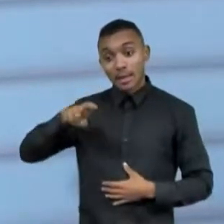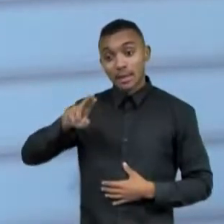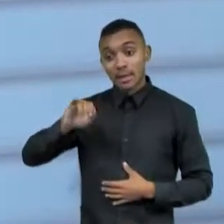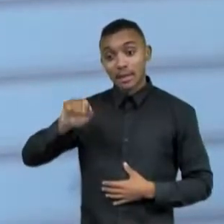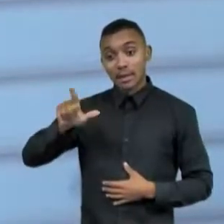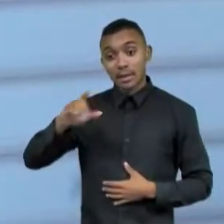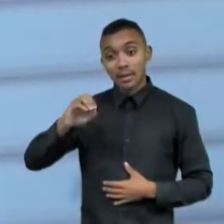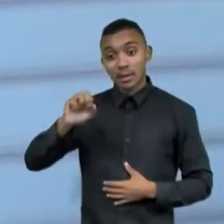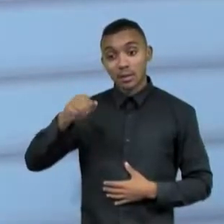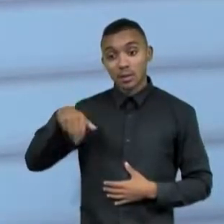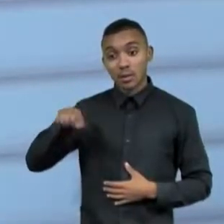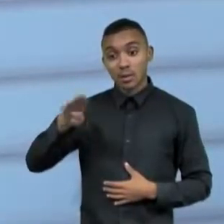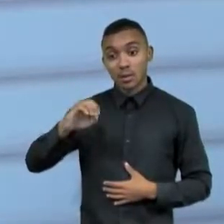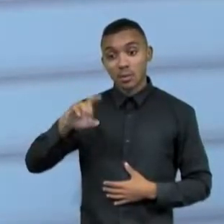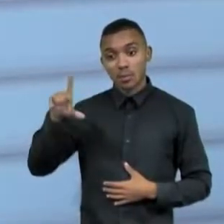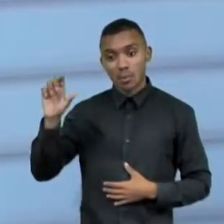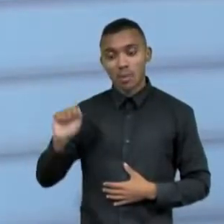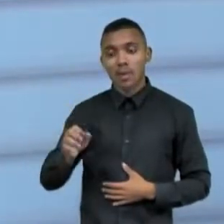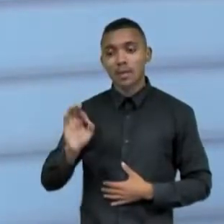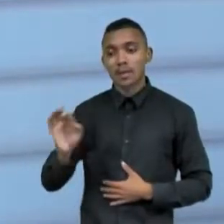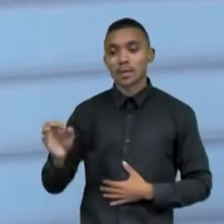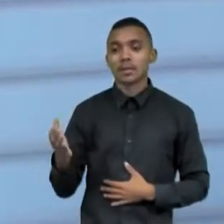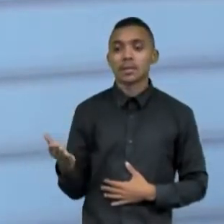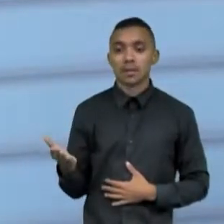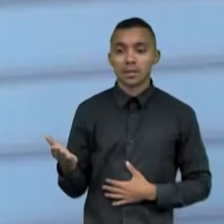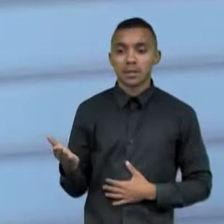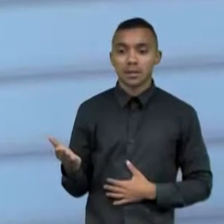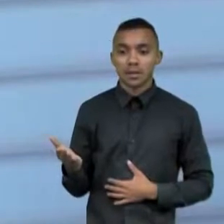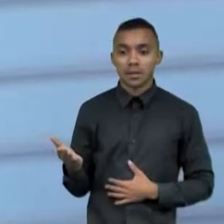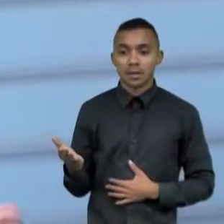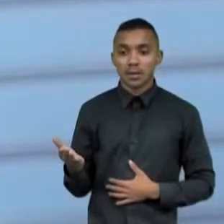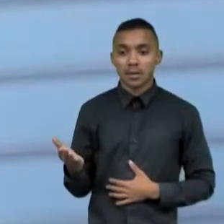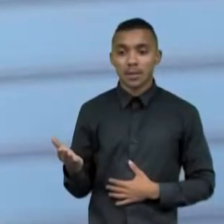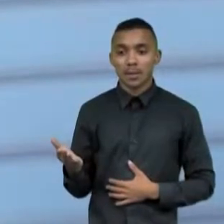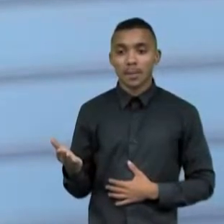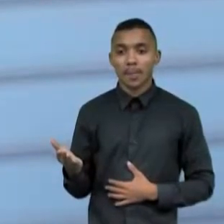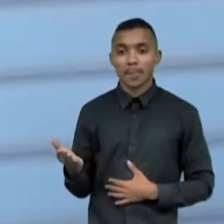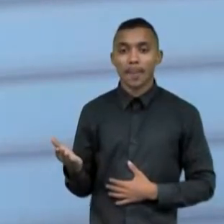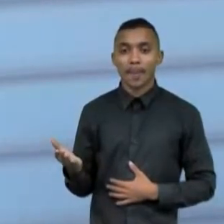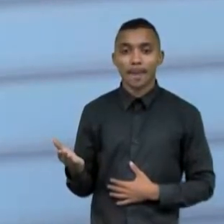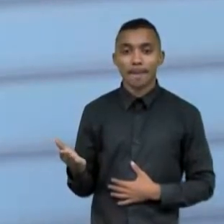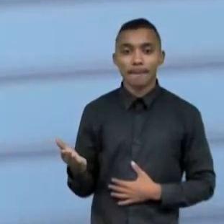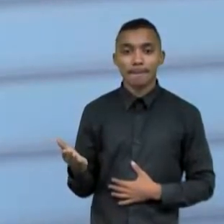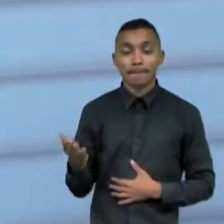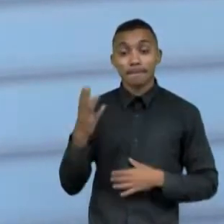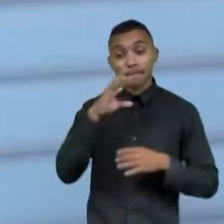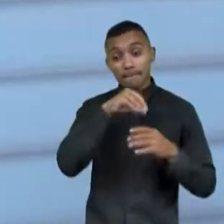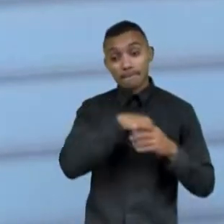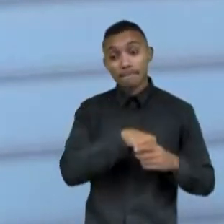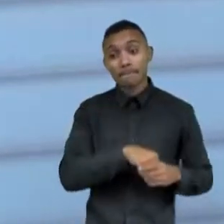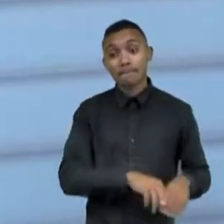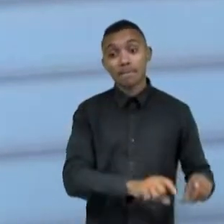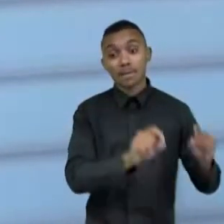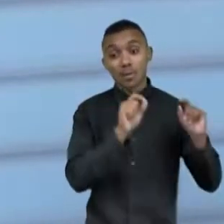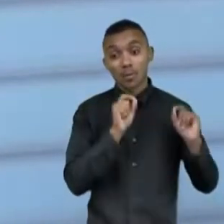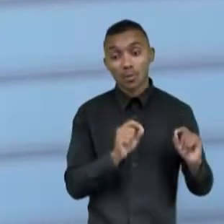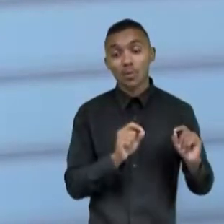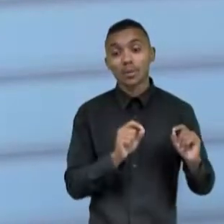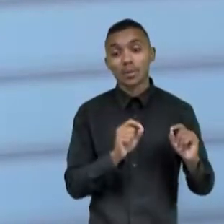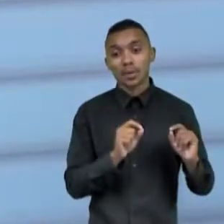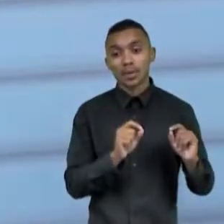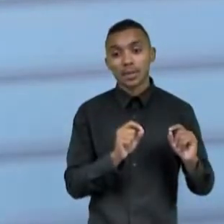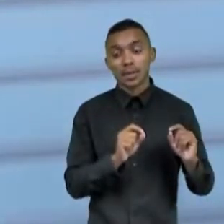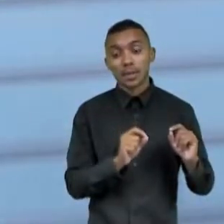linguagem mais popular, digamos assim. E aí é citado nessa sentença de que um dos motivos que